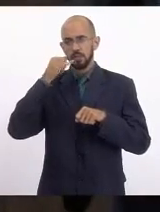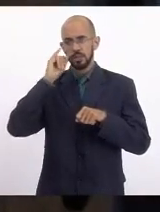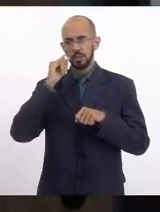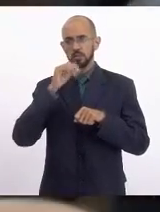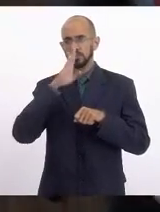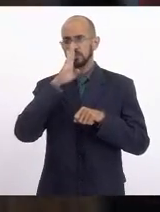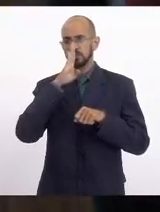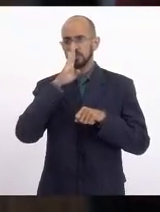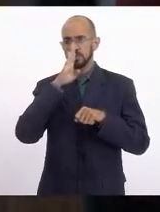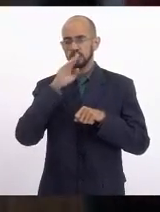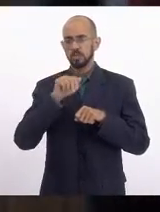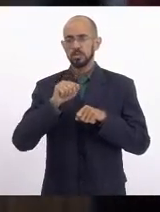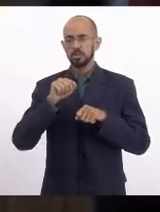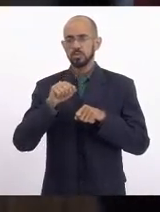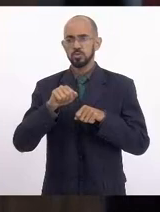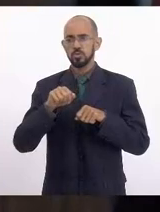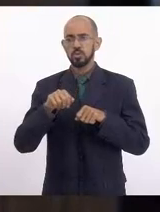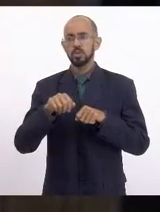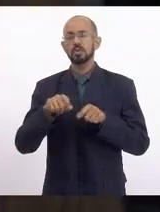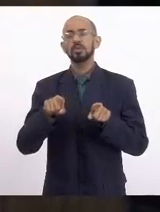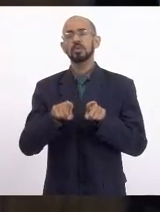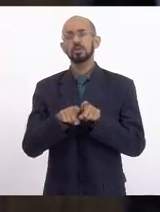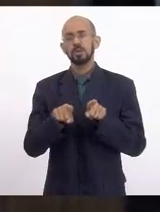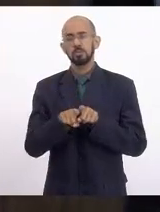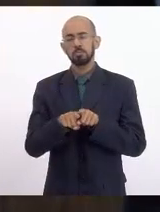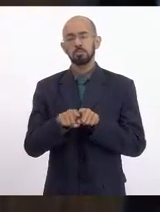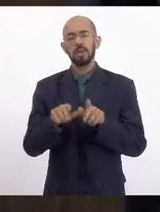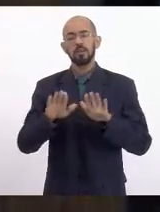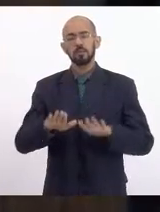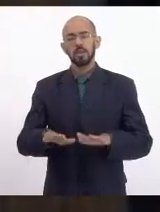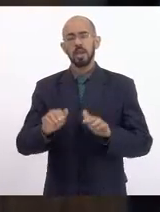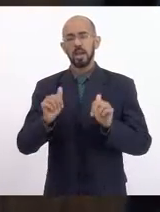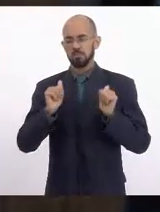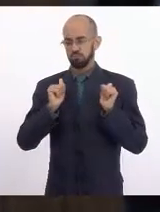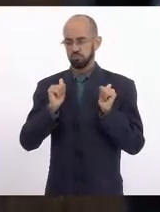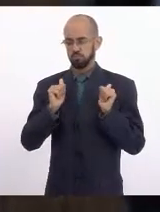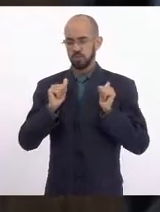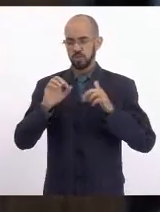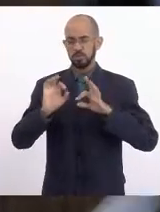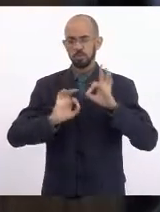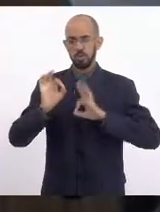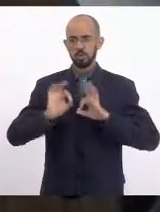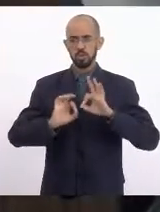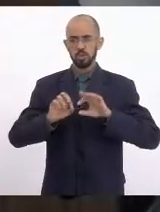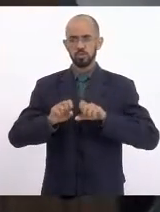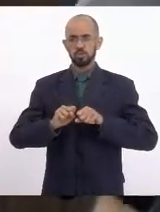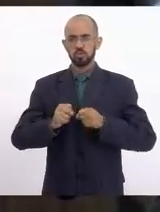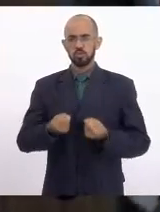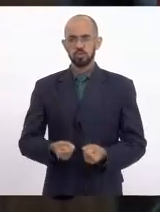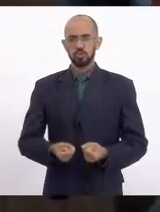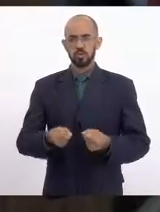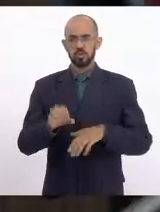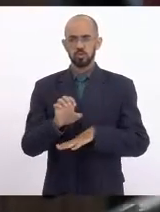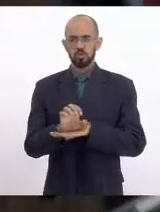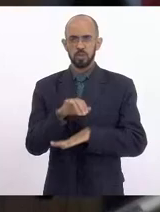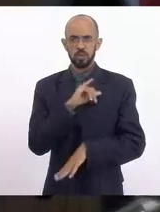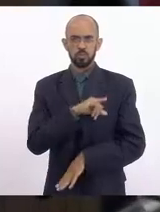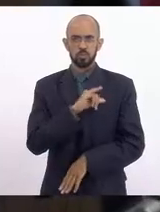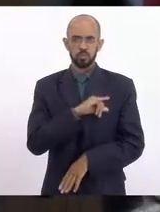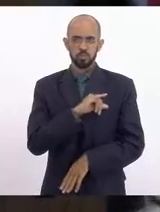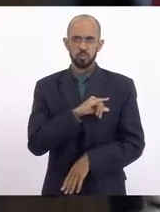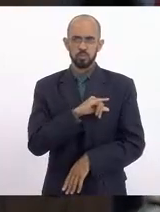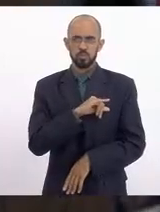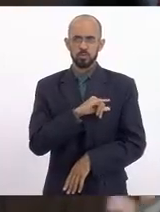não se quedar inerte a esse projeto de destruição do Estado do Rio de